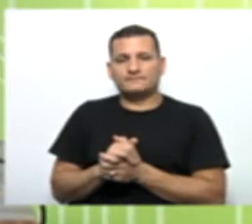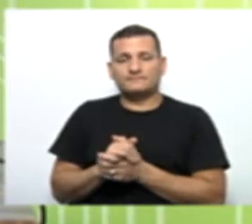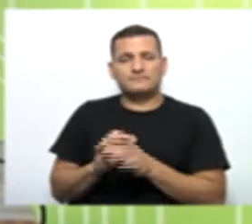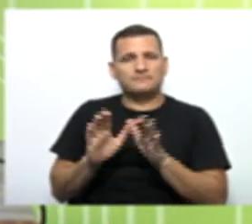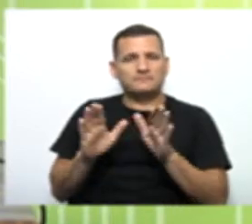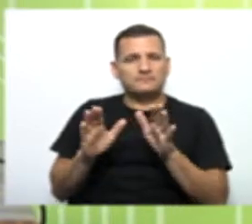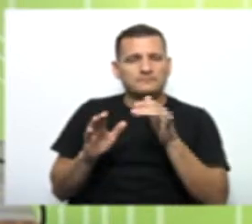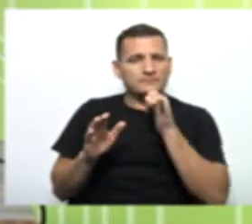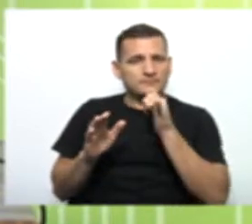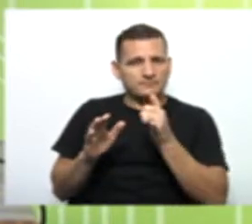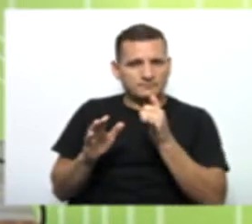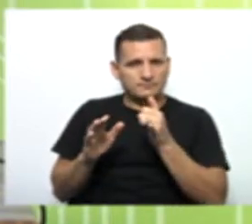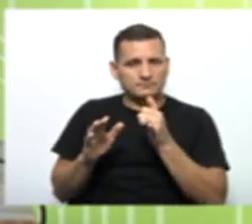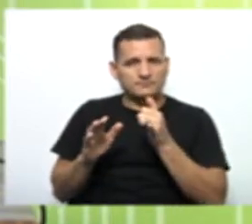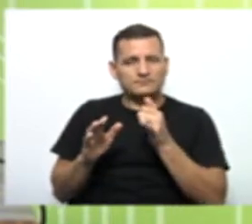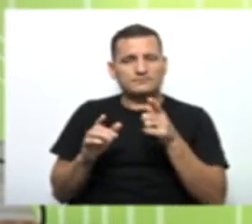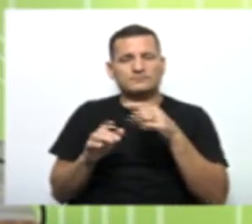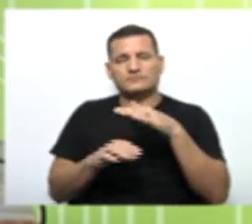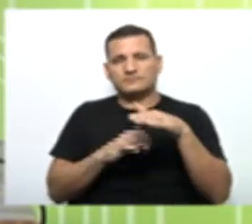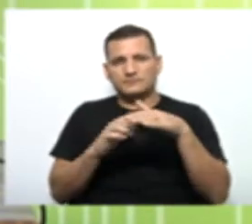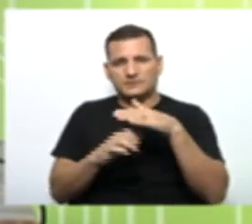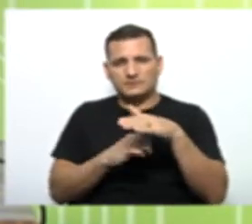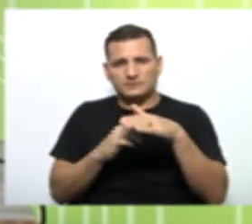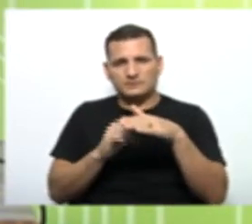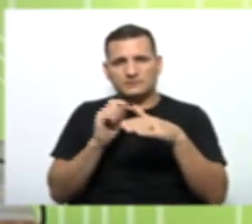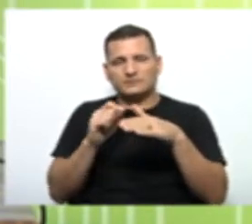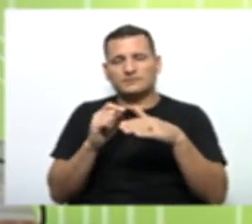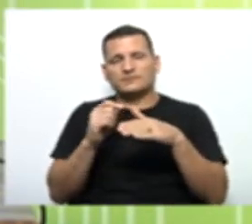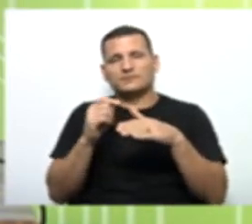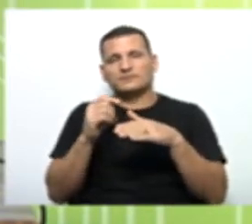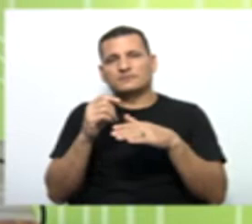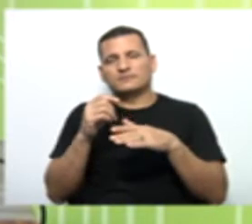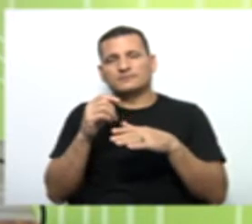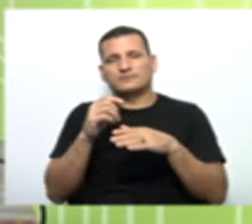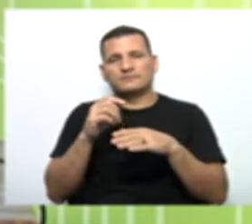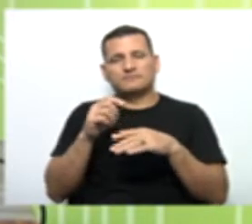se você tiver uma empresa que mexe com doce de banana e começar a